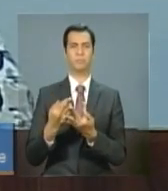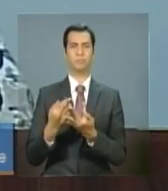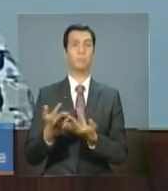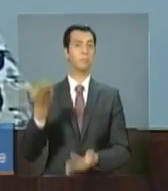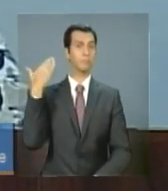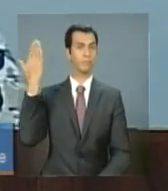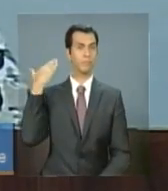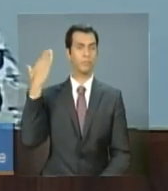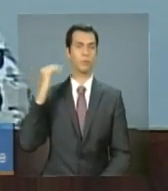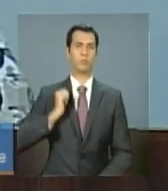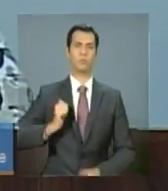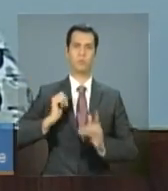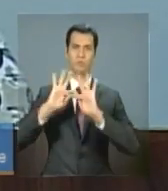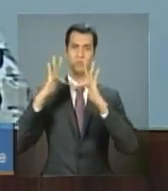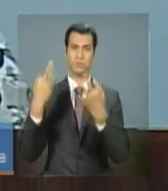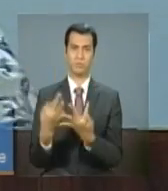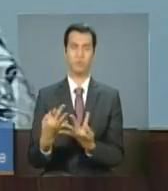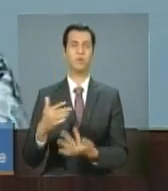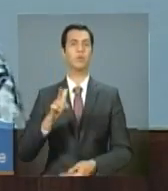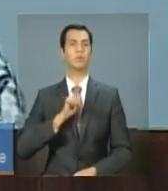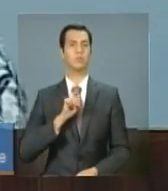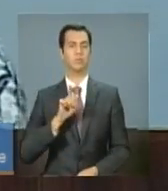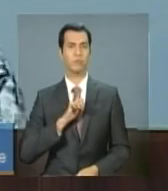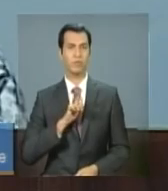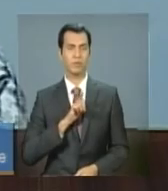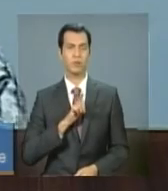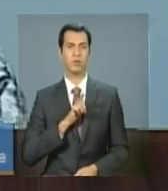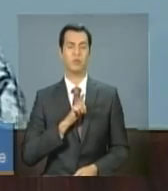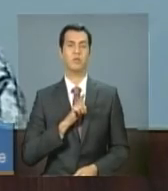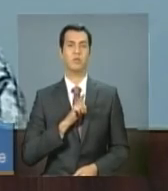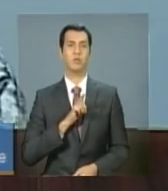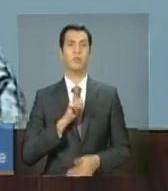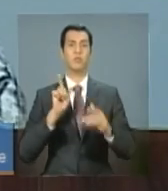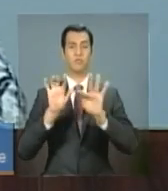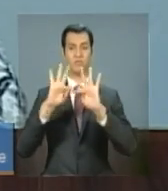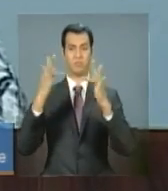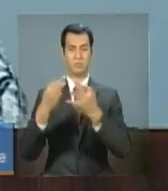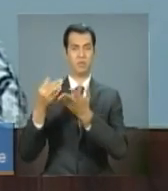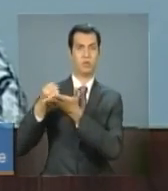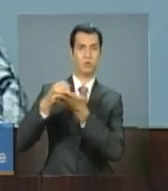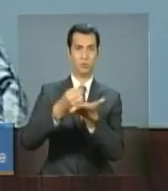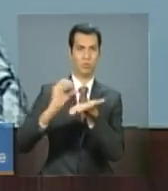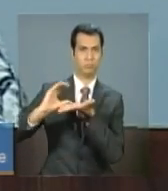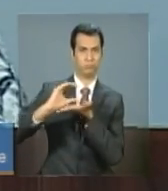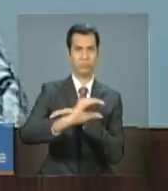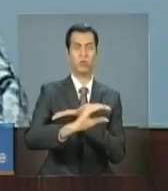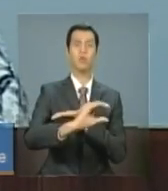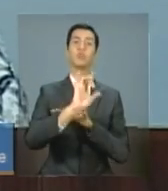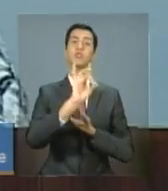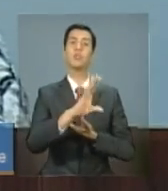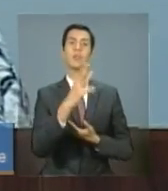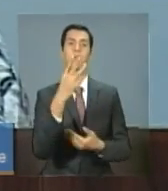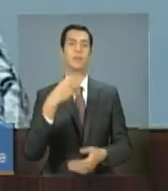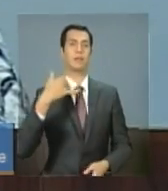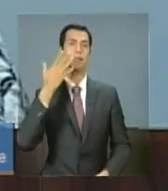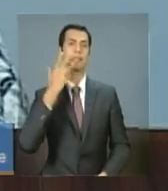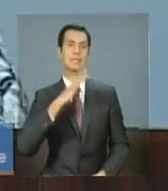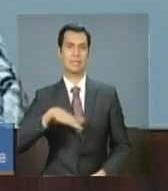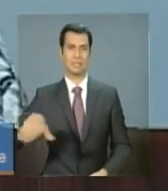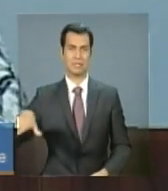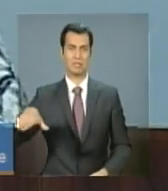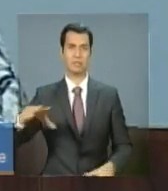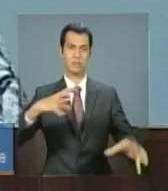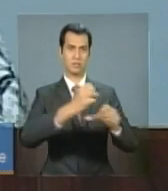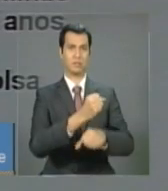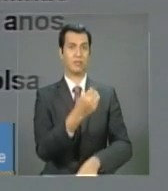atendia famílias e repassava a renda na sua parcela variável para, no máximo, 3 crianças. Nós estamos ampliando para